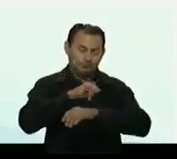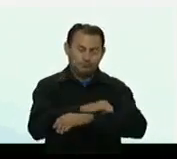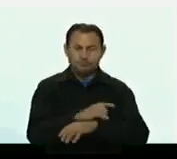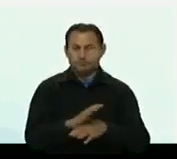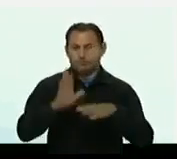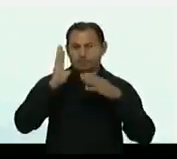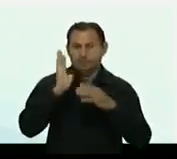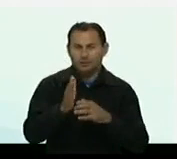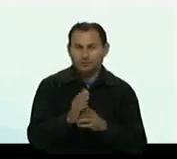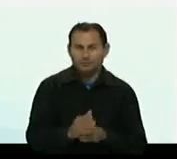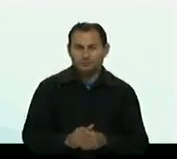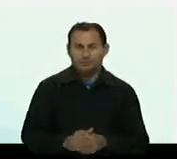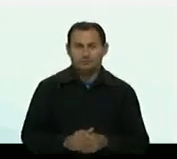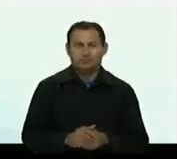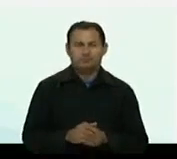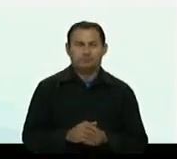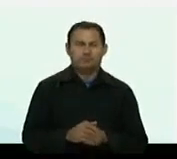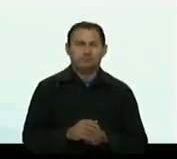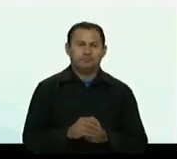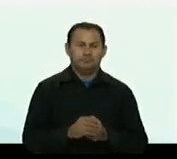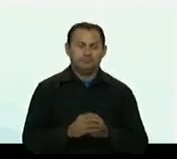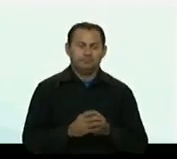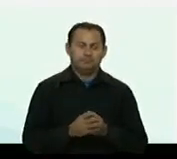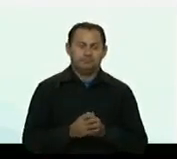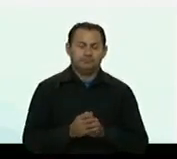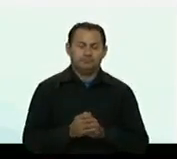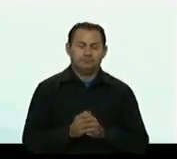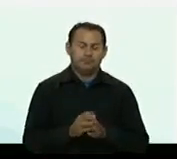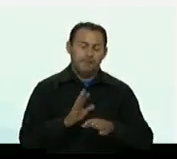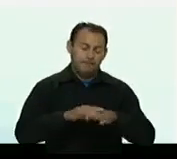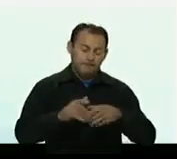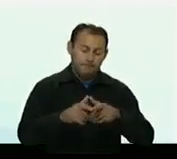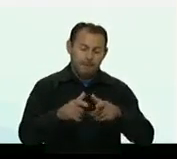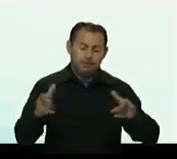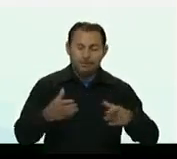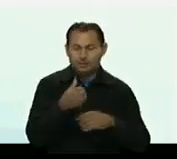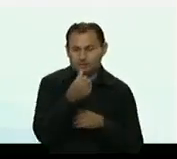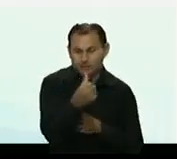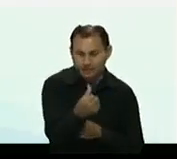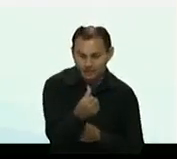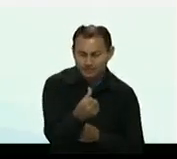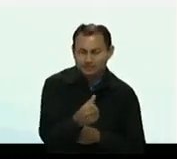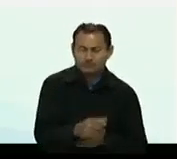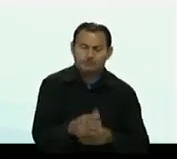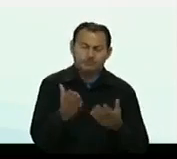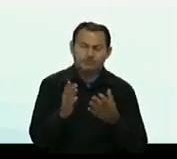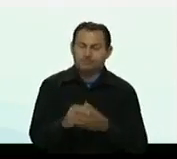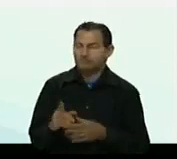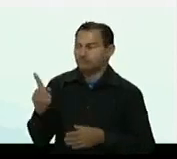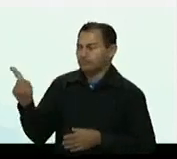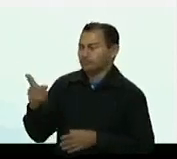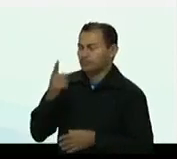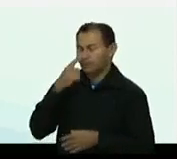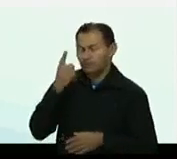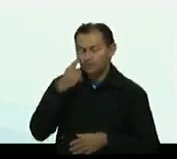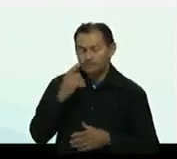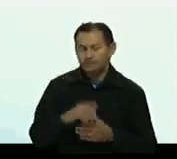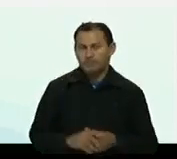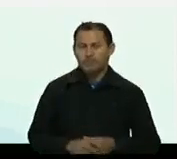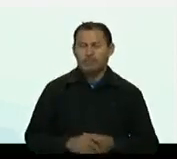quando o é maior que 6, no caso aqui, vemos que